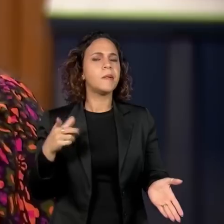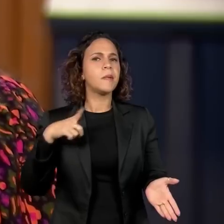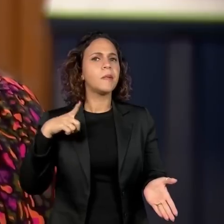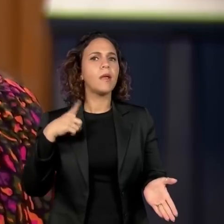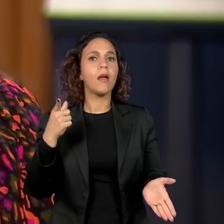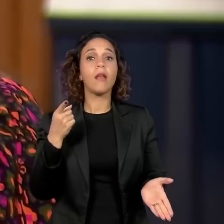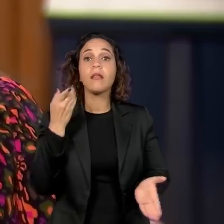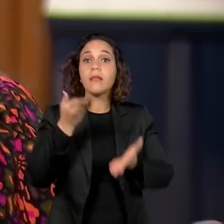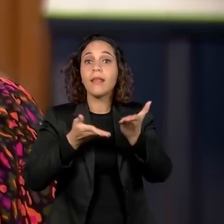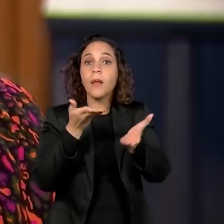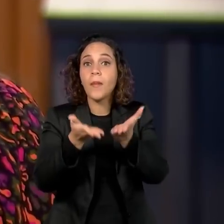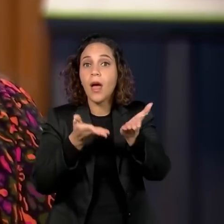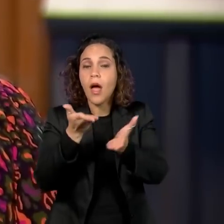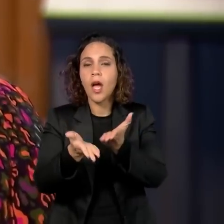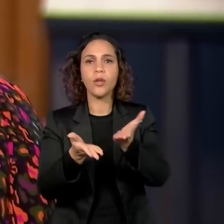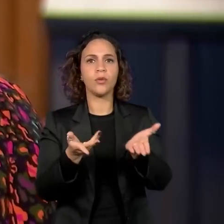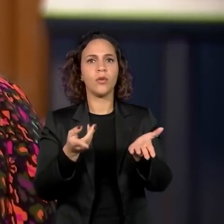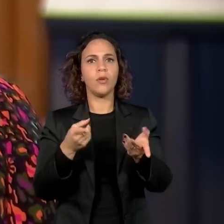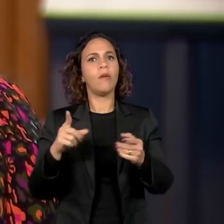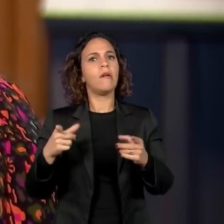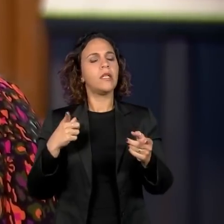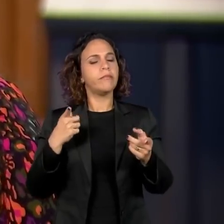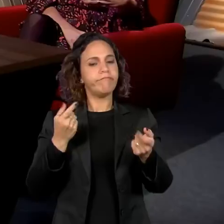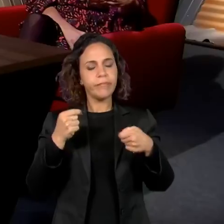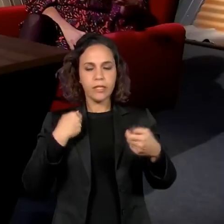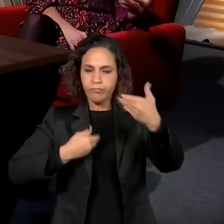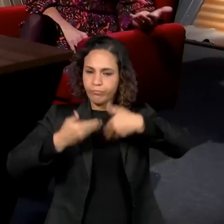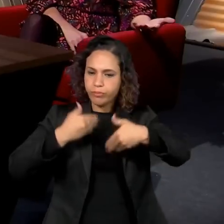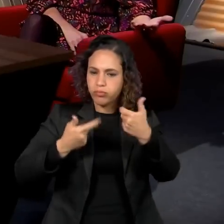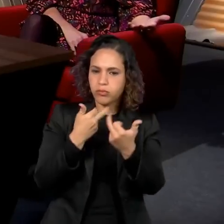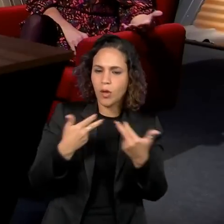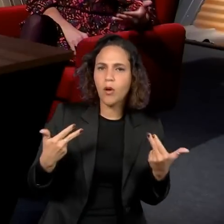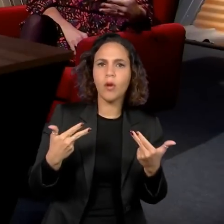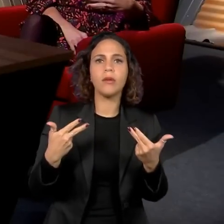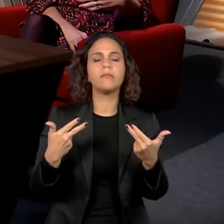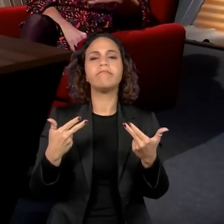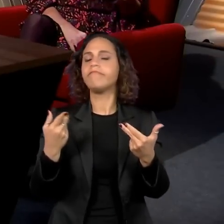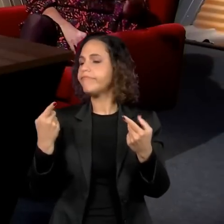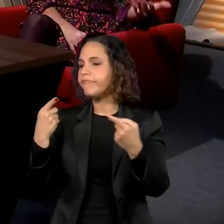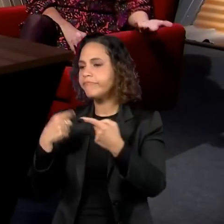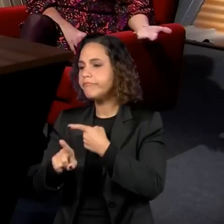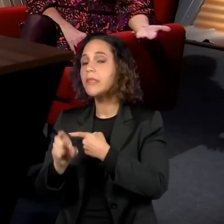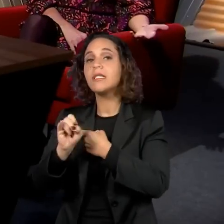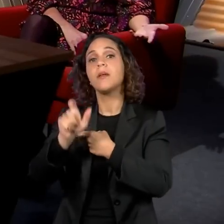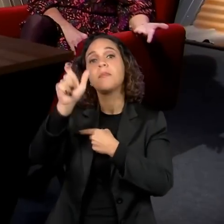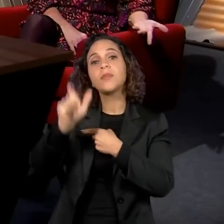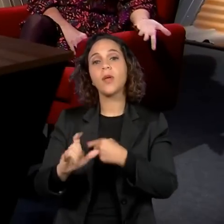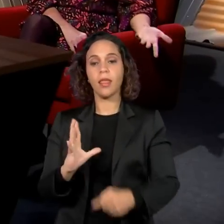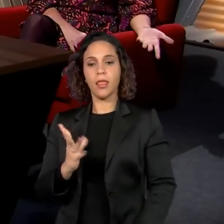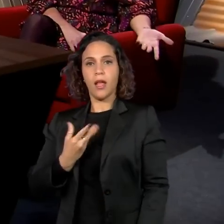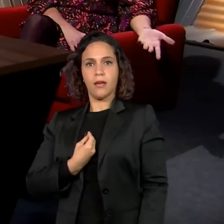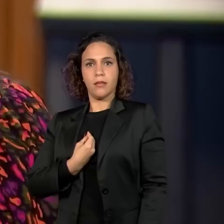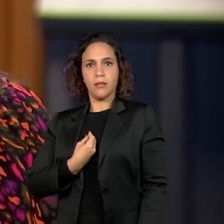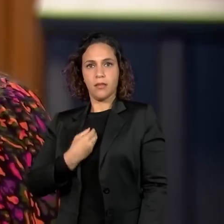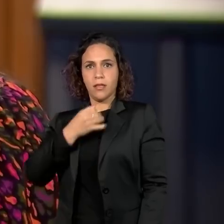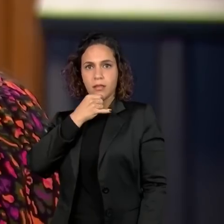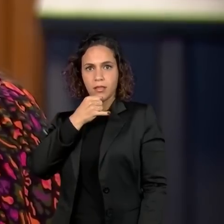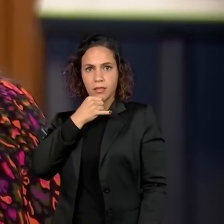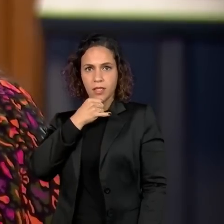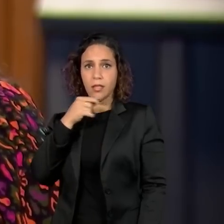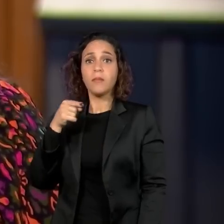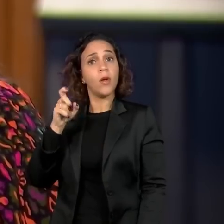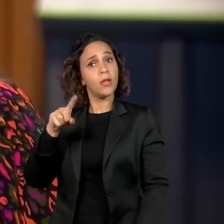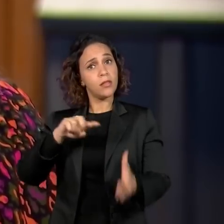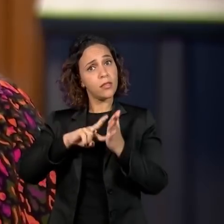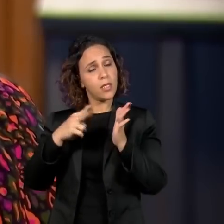alguns tratamentos, algumas terapias não devem ser dadas a pessoas trans, por exemplo, a gente está falando de